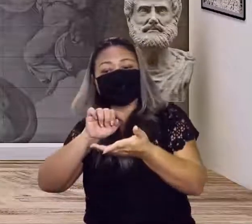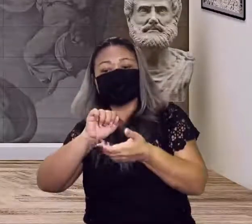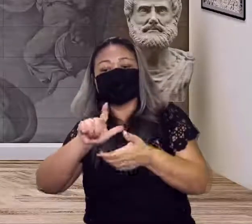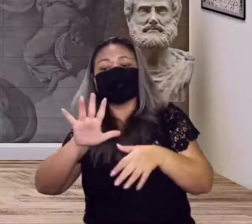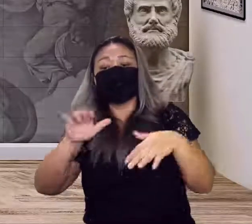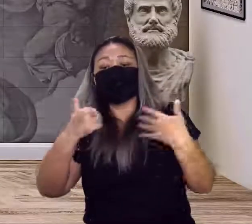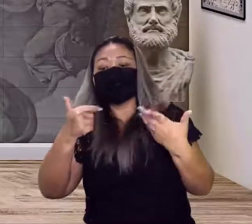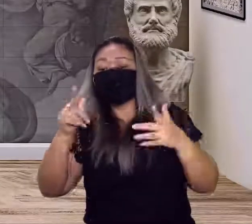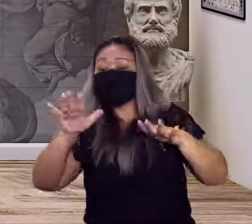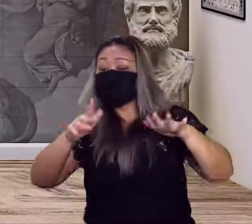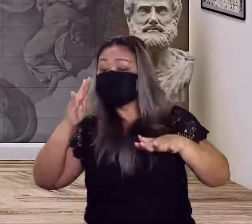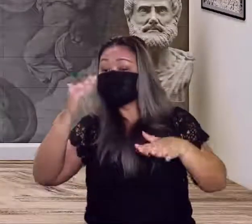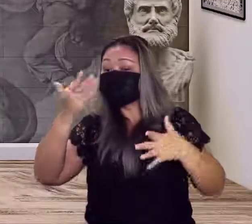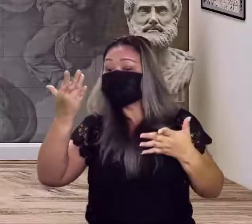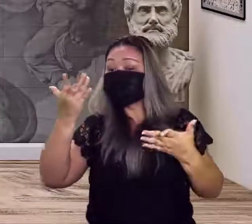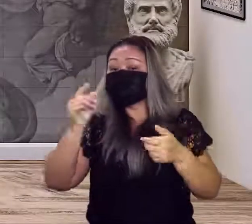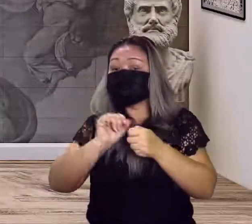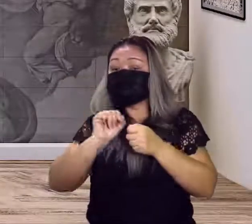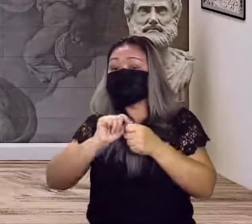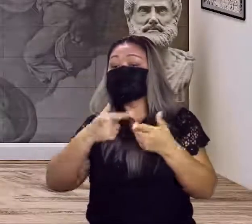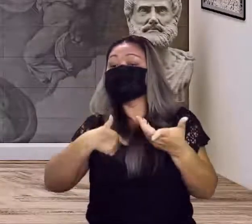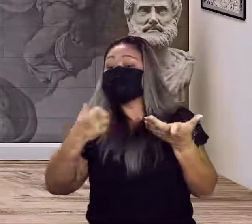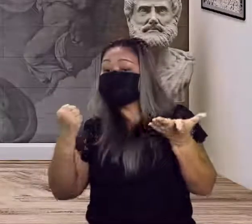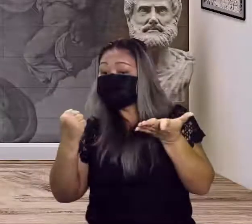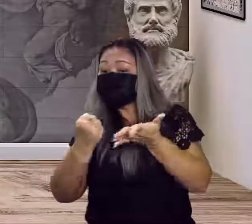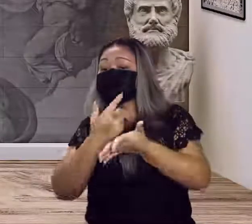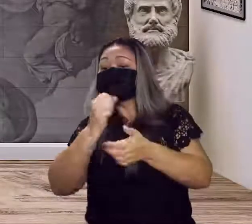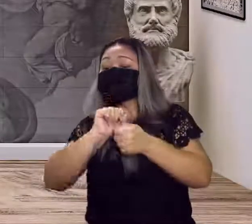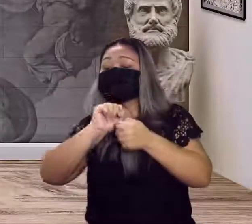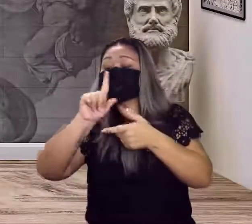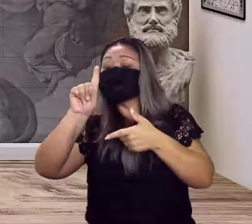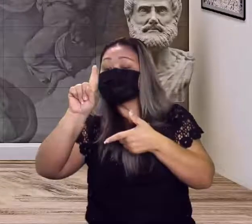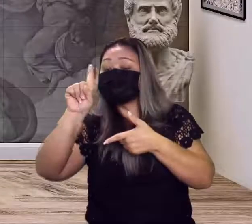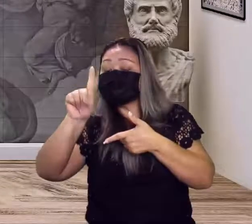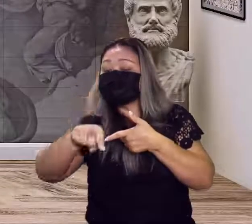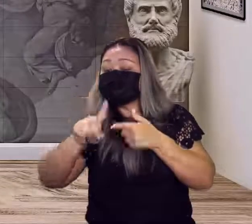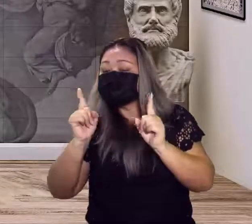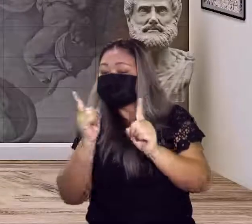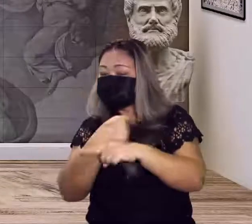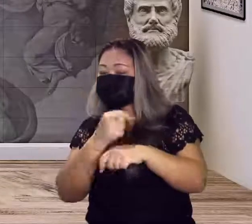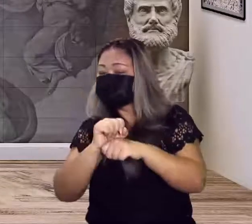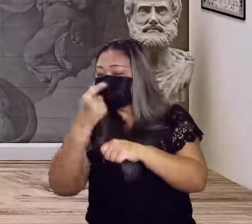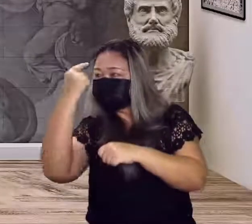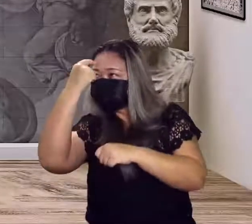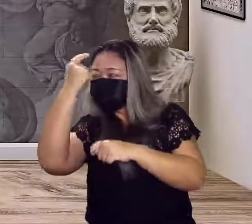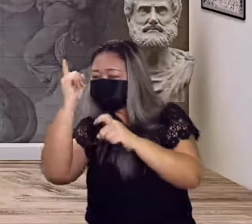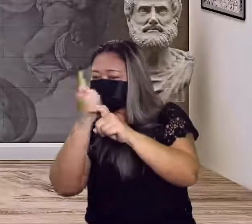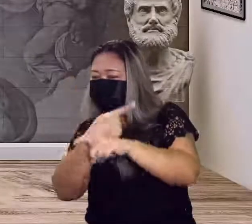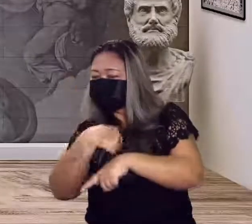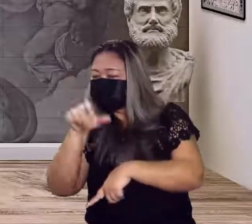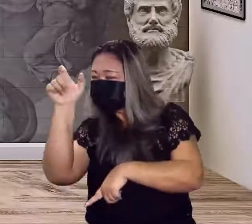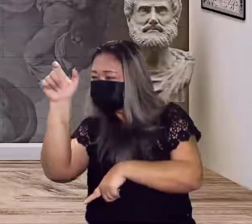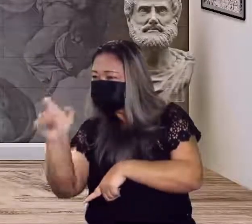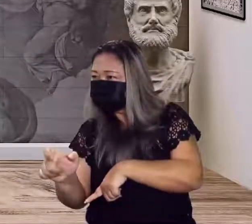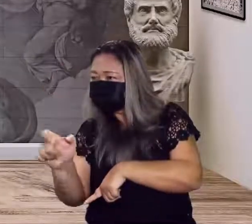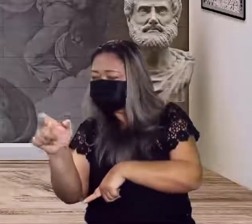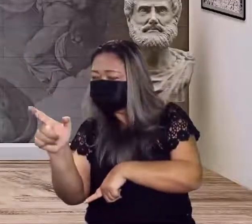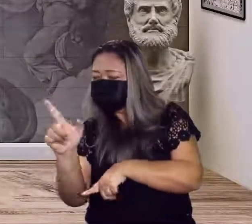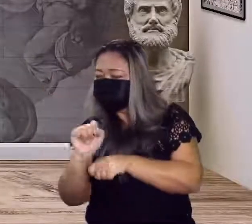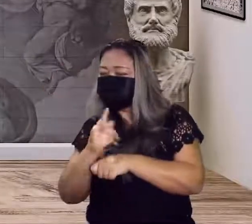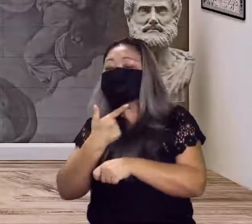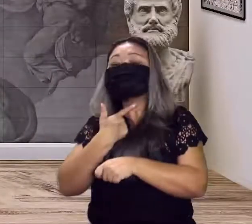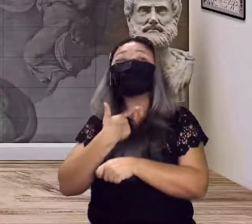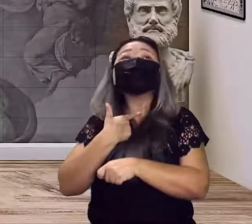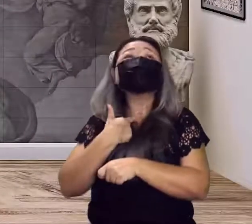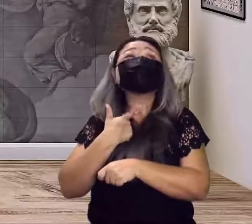tenta acreditar. Muita gente sofre em golpes. Os golpistas, eles usam muito isso para enganar o seu cérebro, o seu pensamento. Você está ansioso,